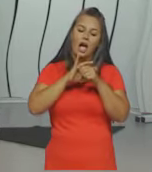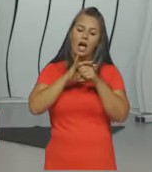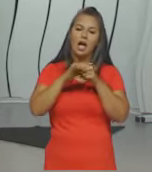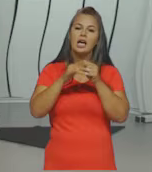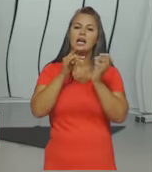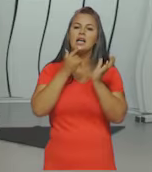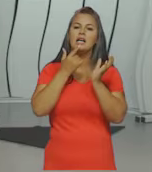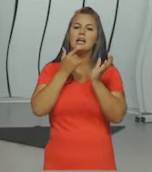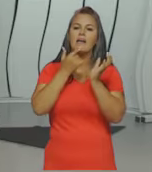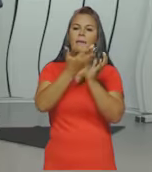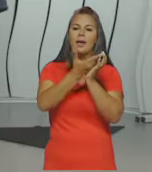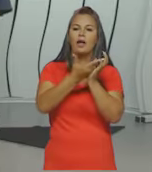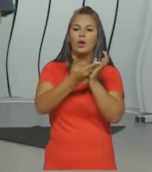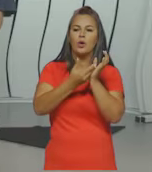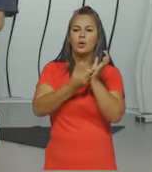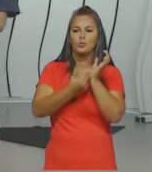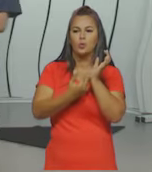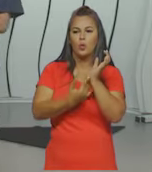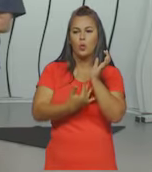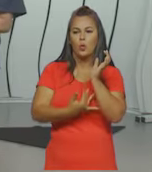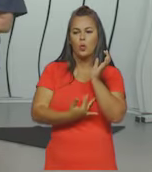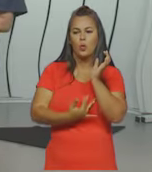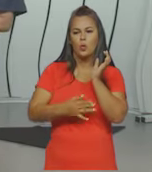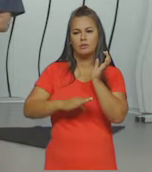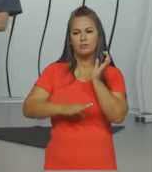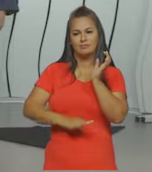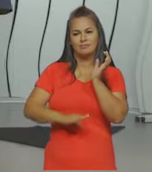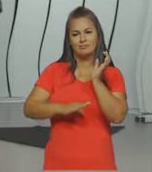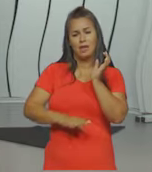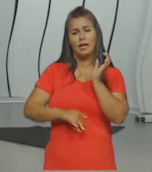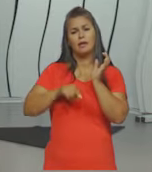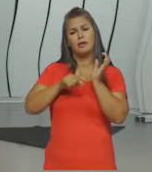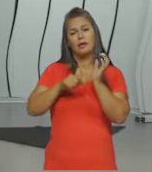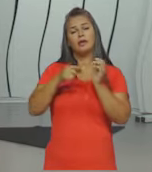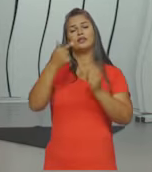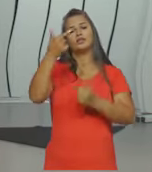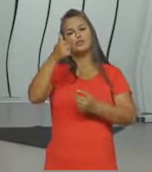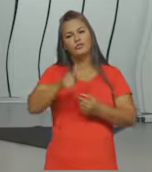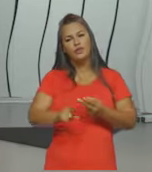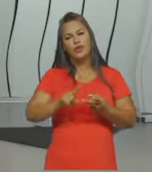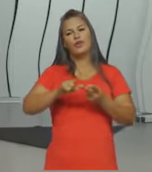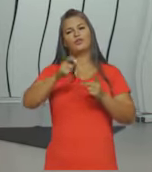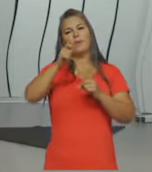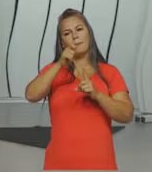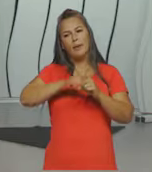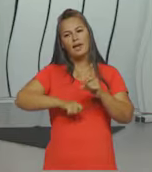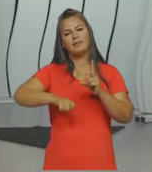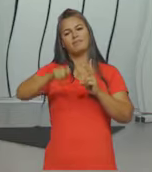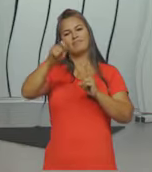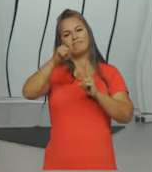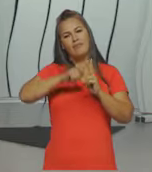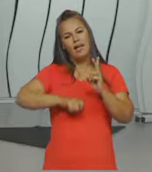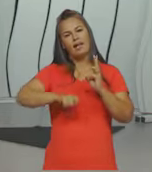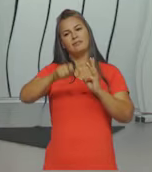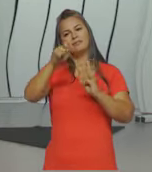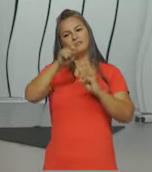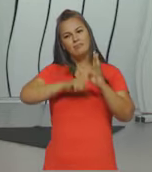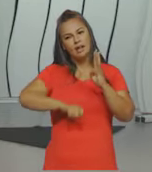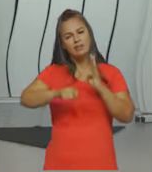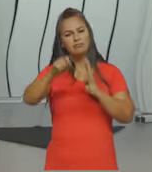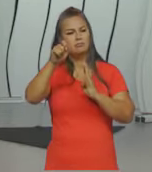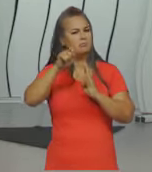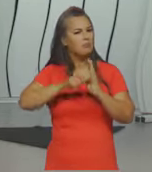prontinha? Ela vai descamar. E isso se repete, tá, gente? Mas como eu disse para vocês, existem ciclos